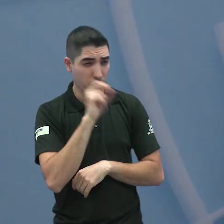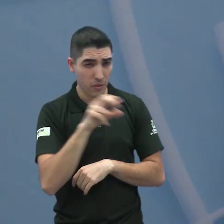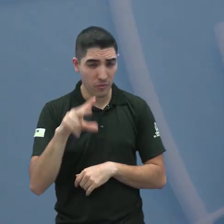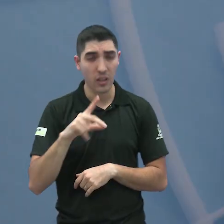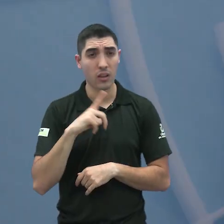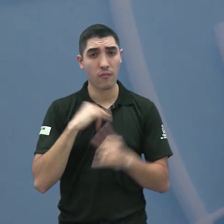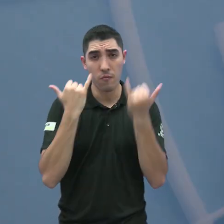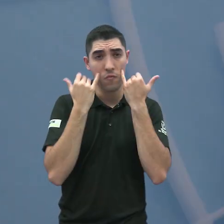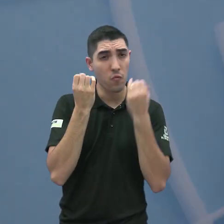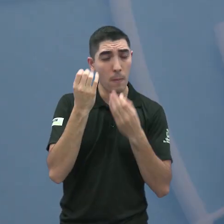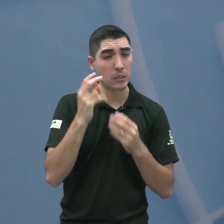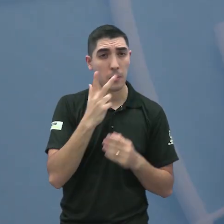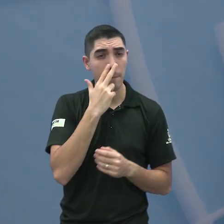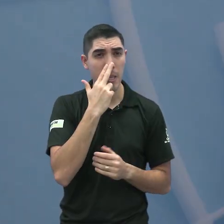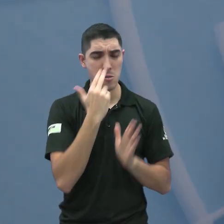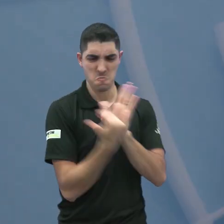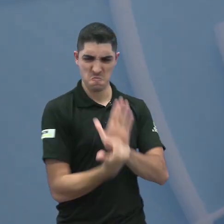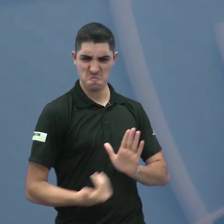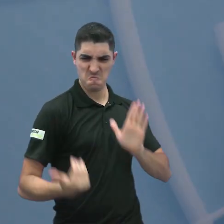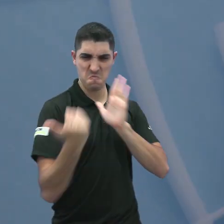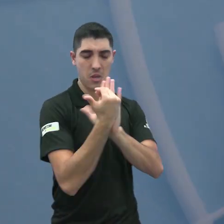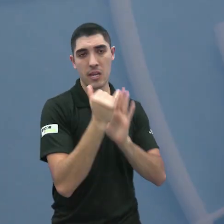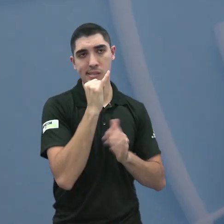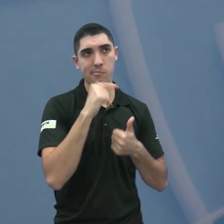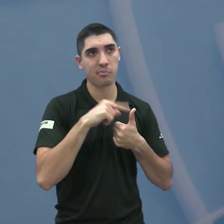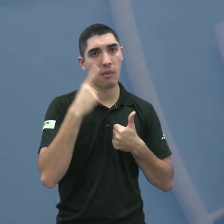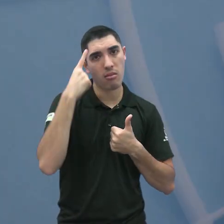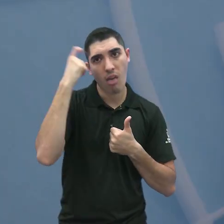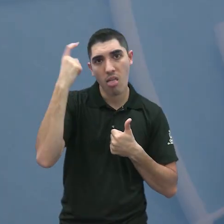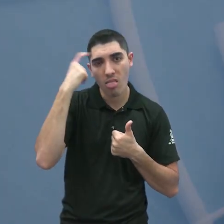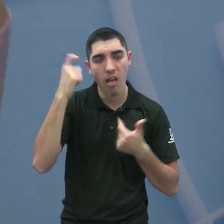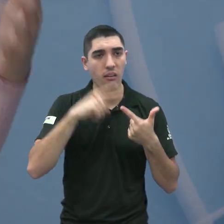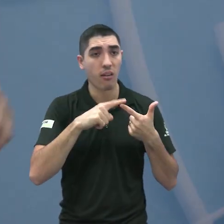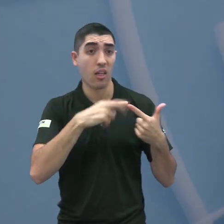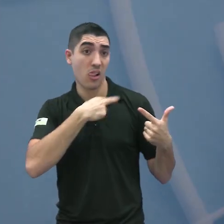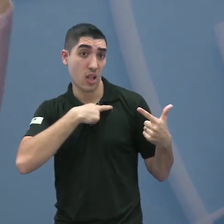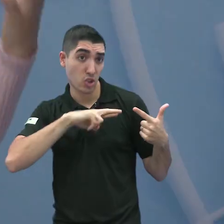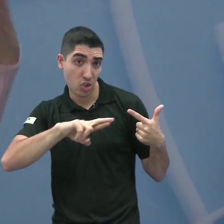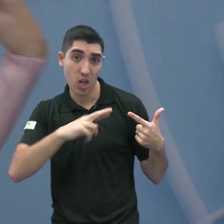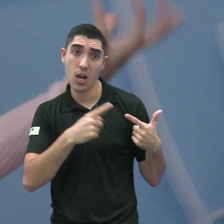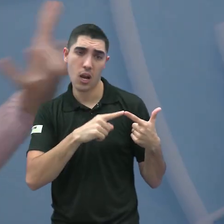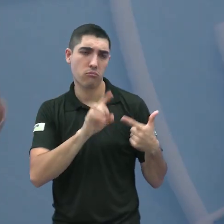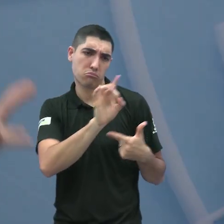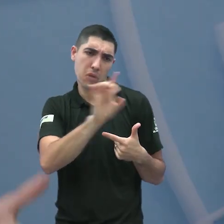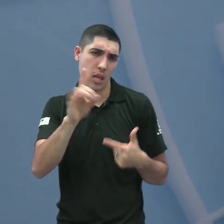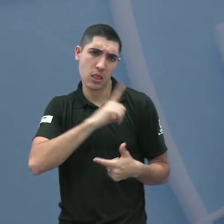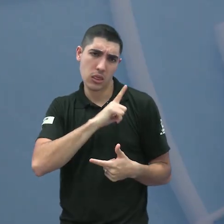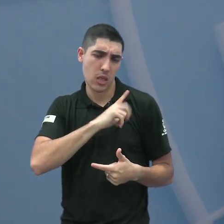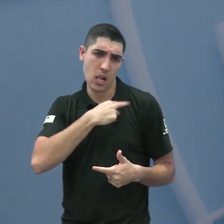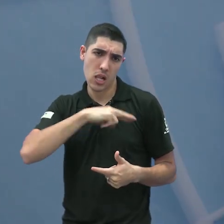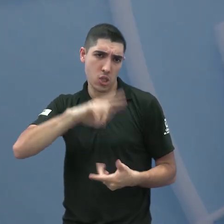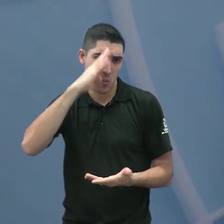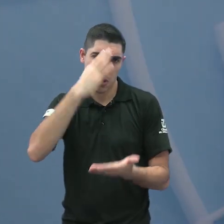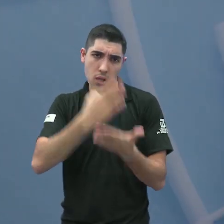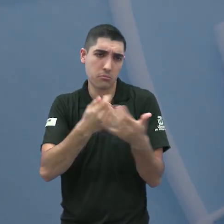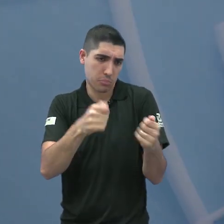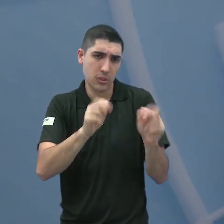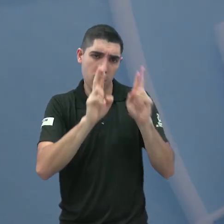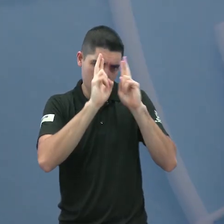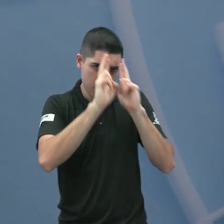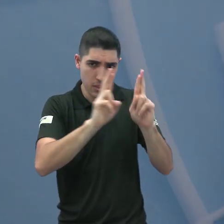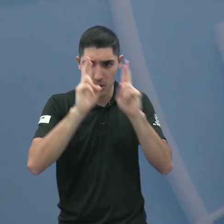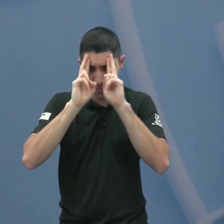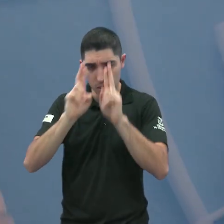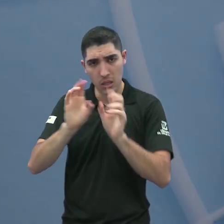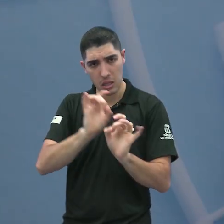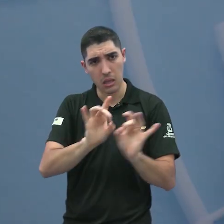né? Seja na questão ideológica ou religiosa também, porque cada um tem sua crença, a gente precisa